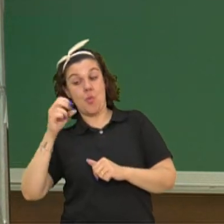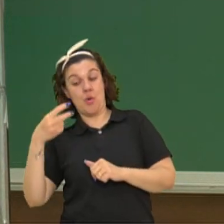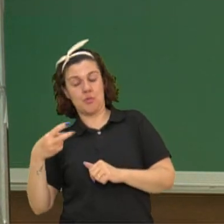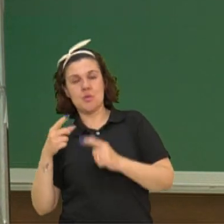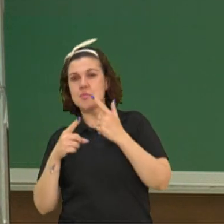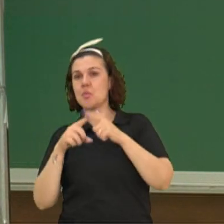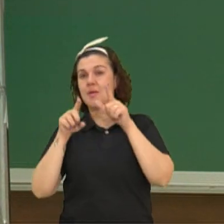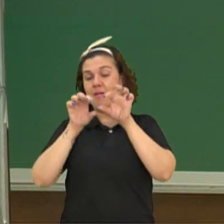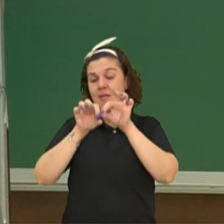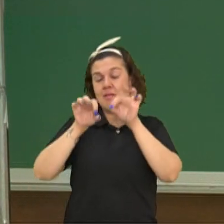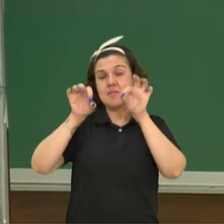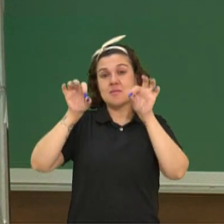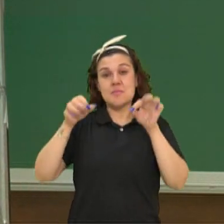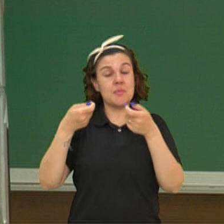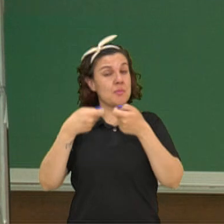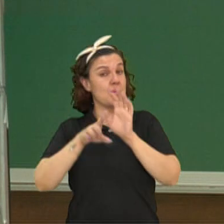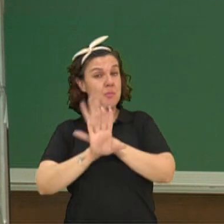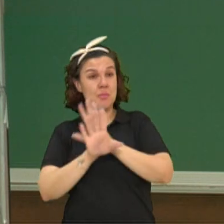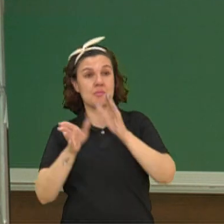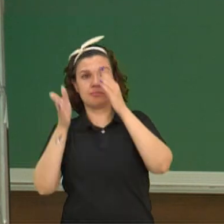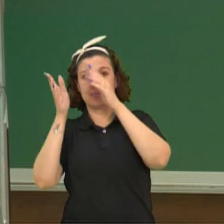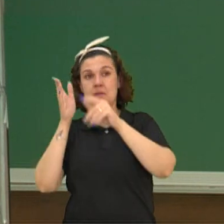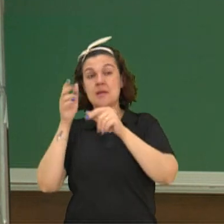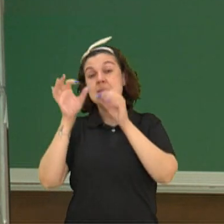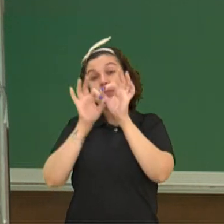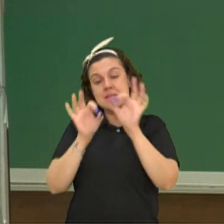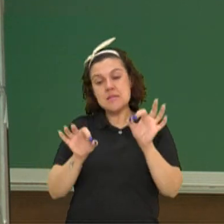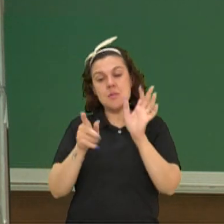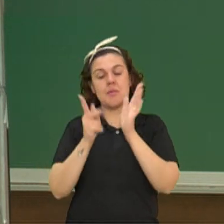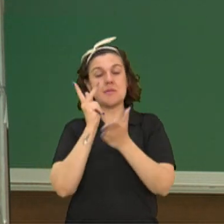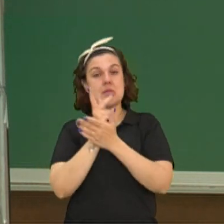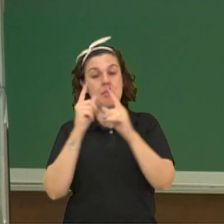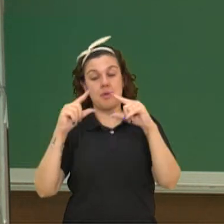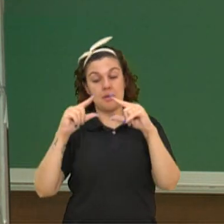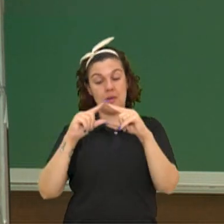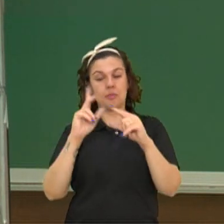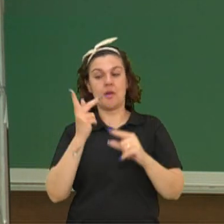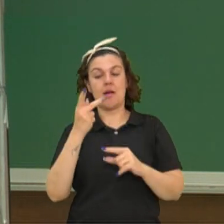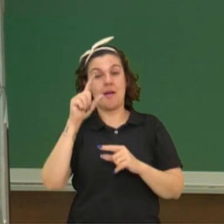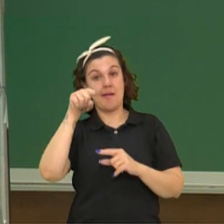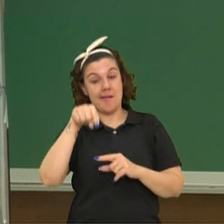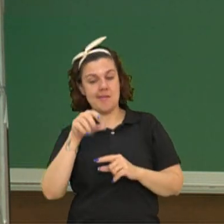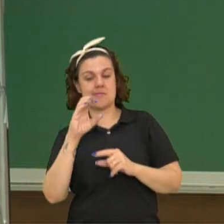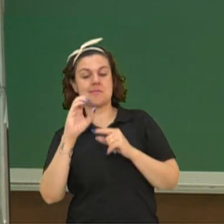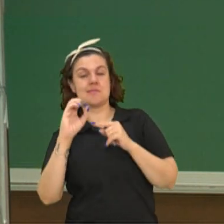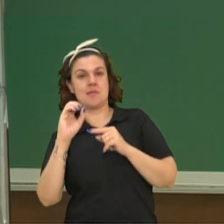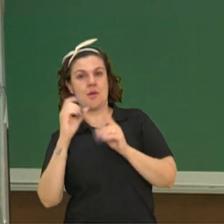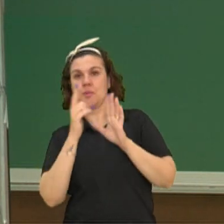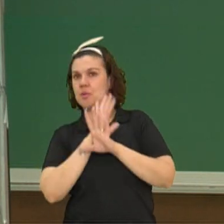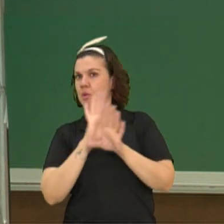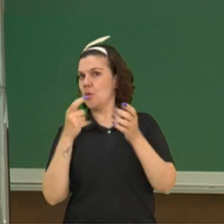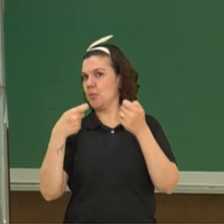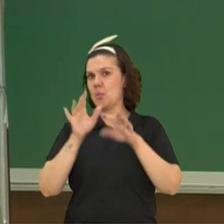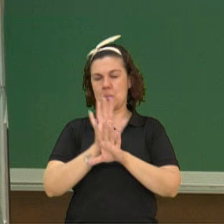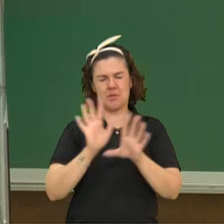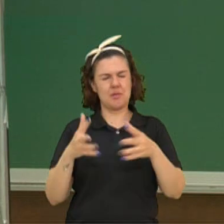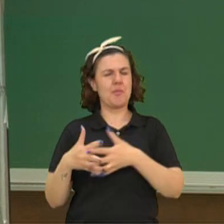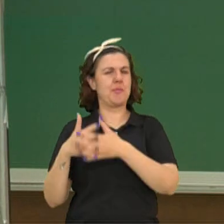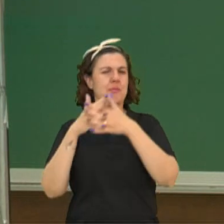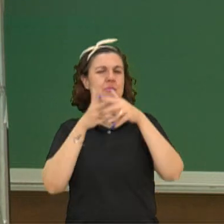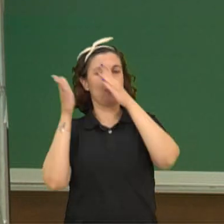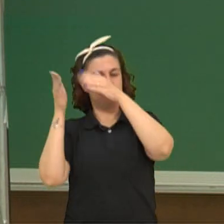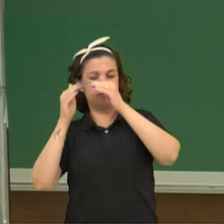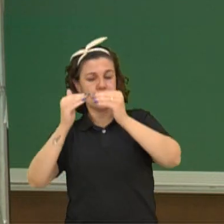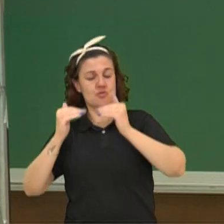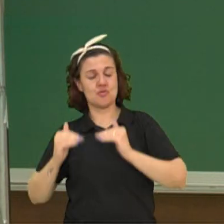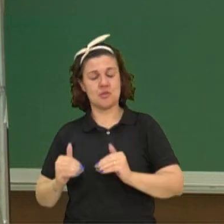eles são substâncias simples. E como substâncias simples, o ΔH de formação delas é 0. Então, vou